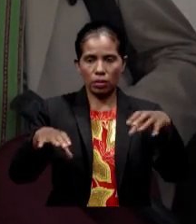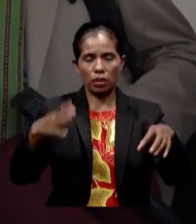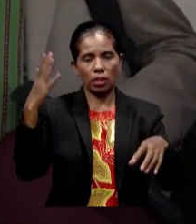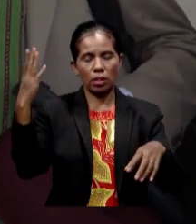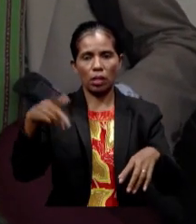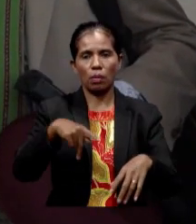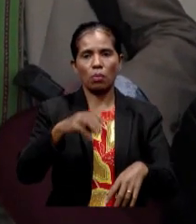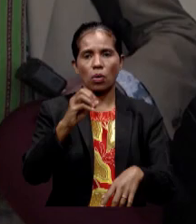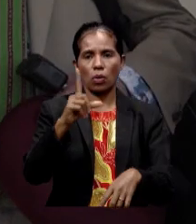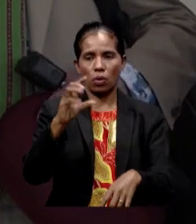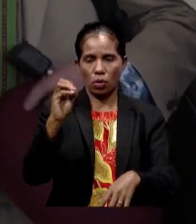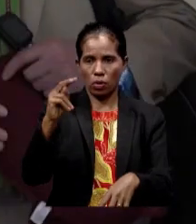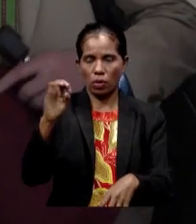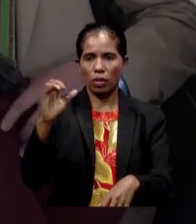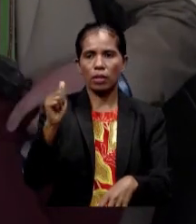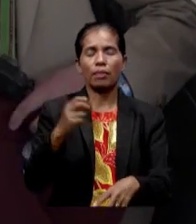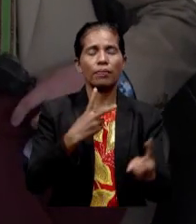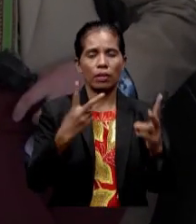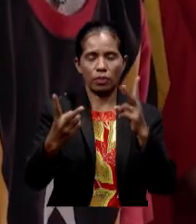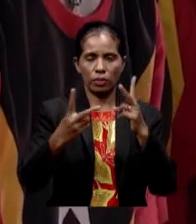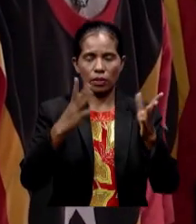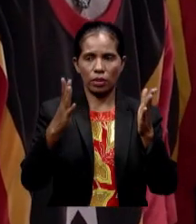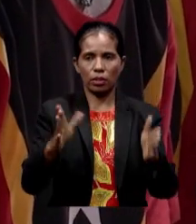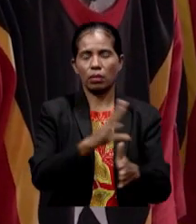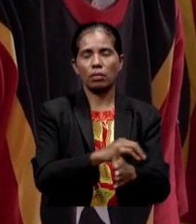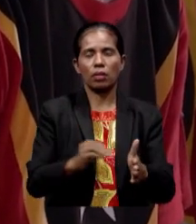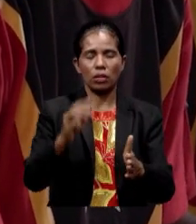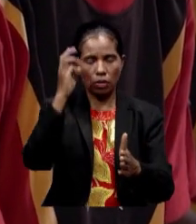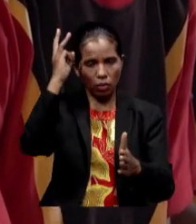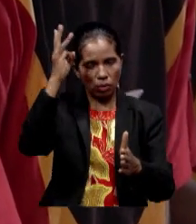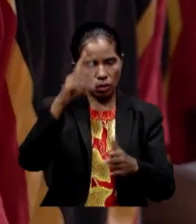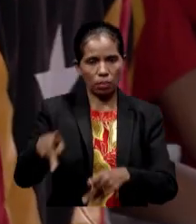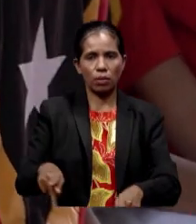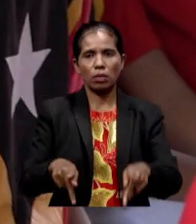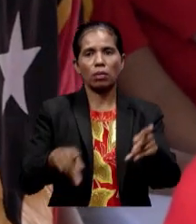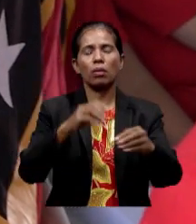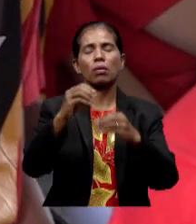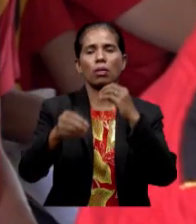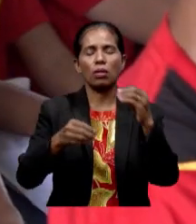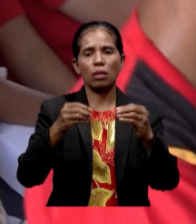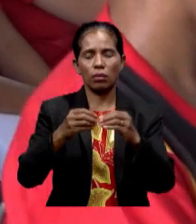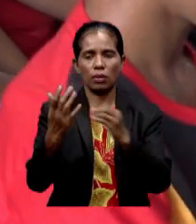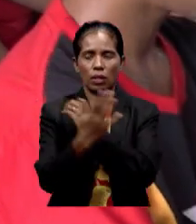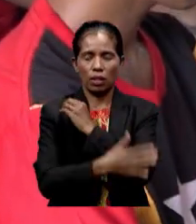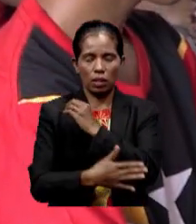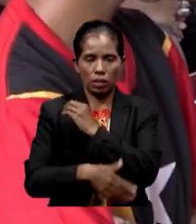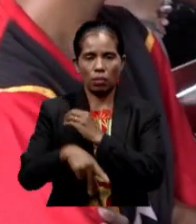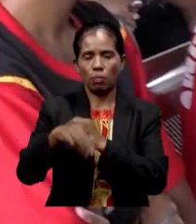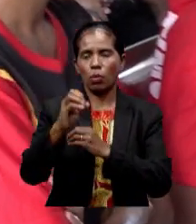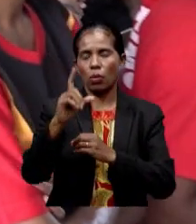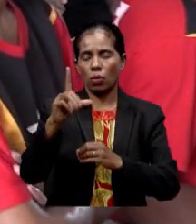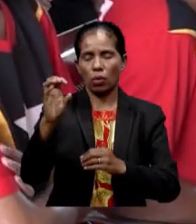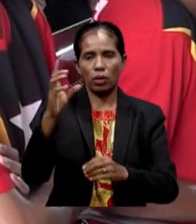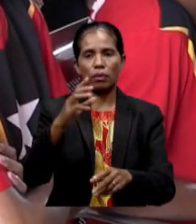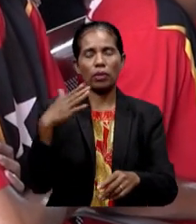Polônia. E a visita neve ramoso preocupação husi público quando ba situação e a nação Polônia tamba